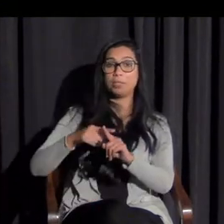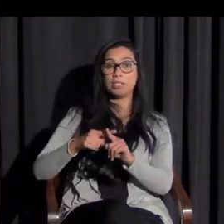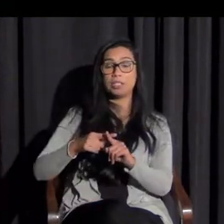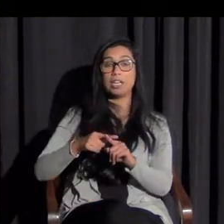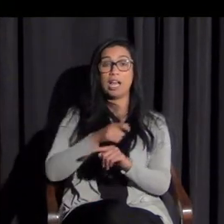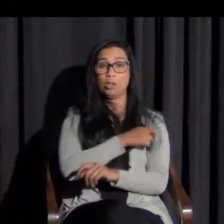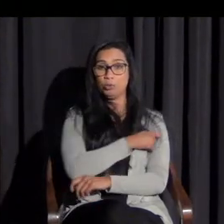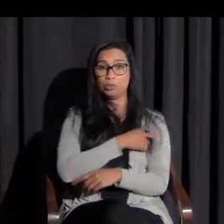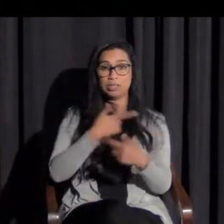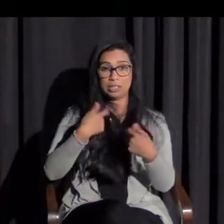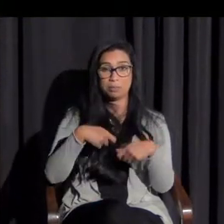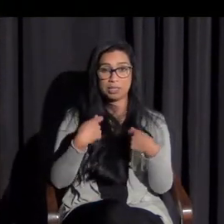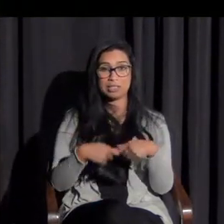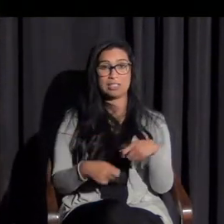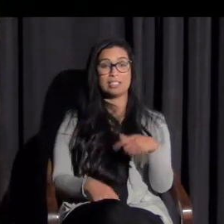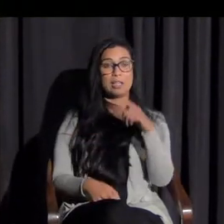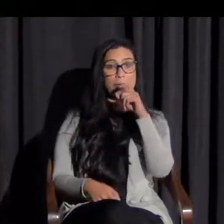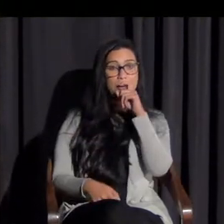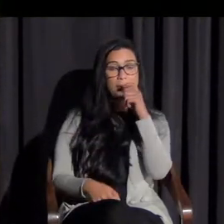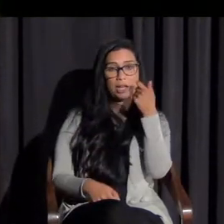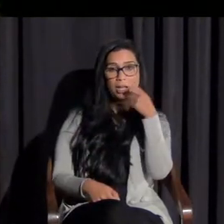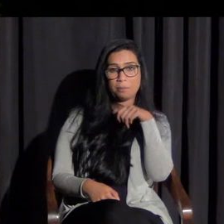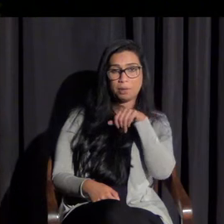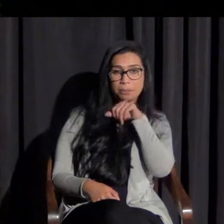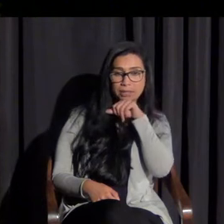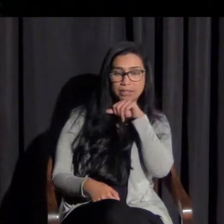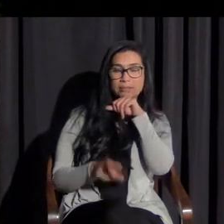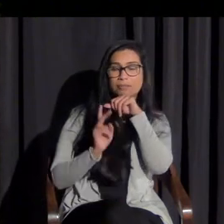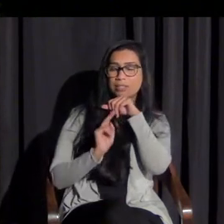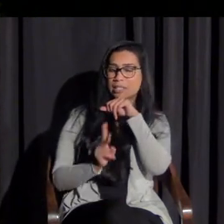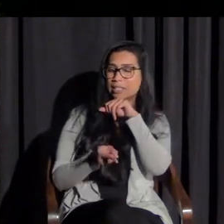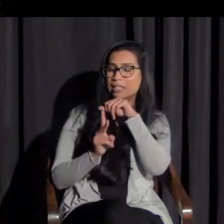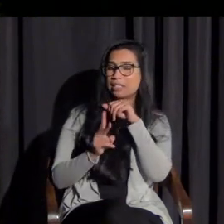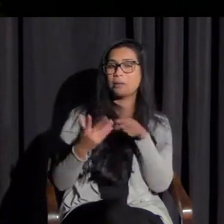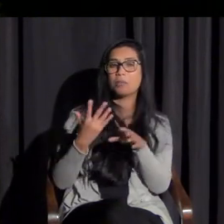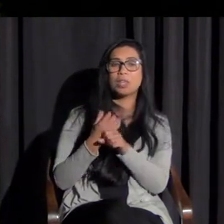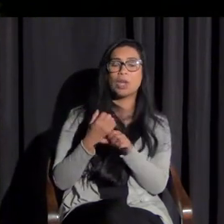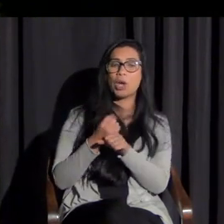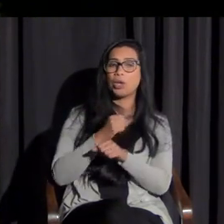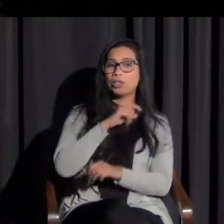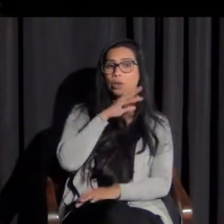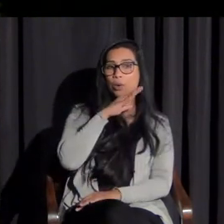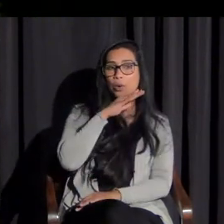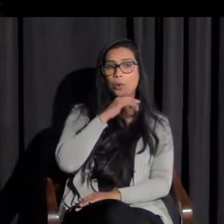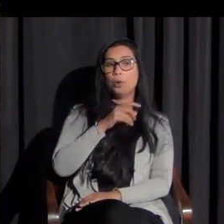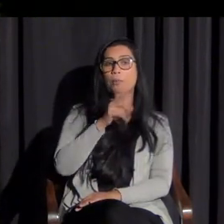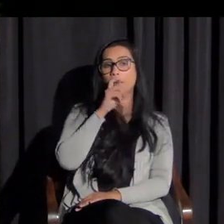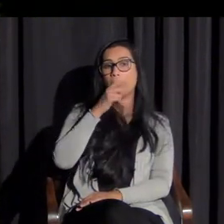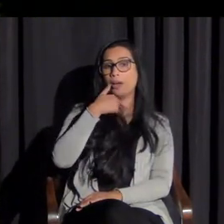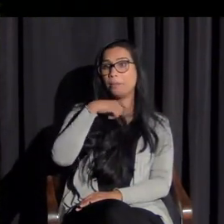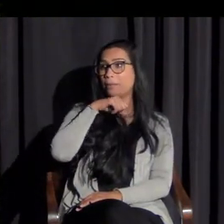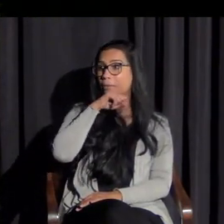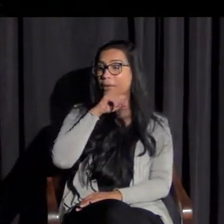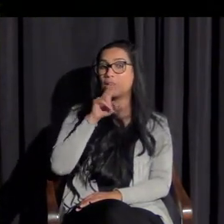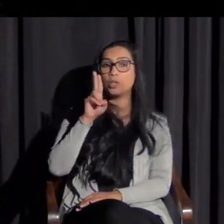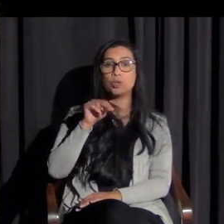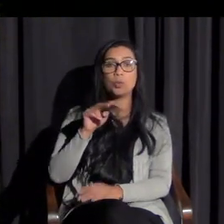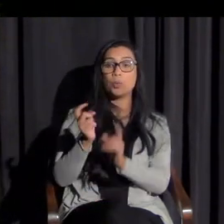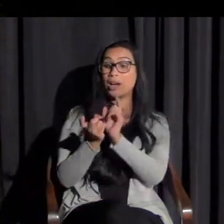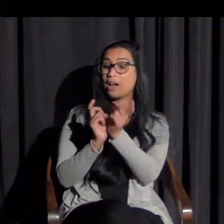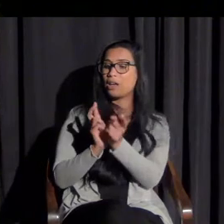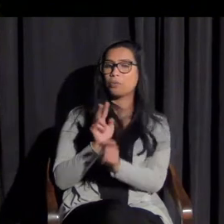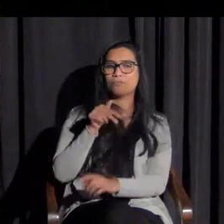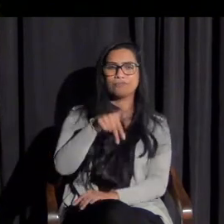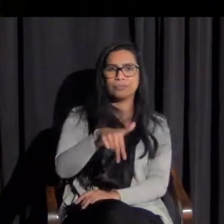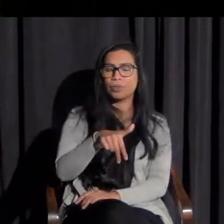mãe, que tem nota baixa, que tem excesso de ausência. Os pais não comparecem à escola, nem se você convocar o ano inteiro.